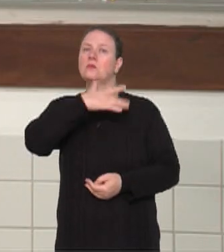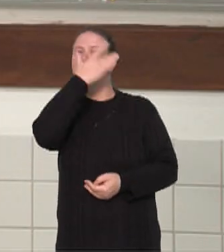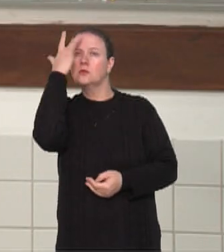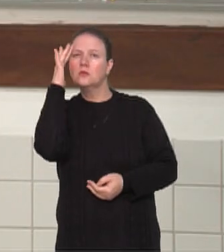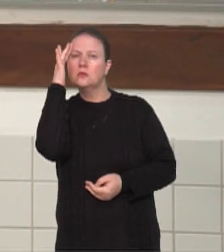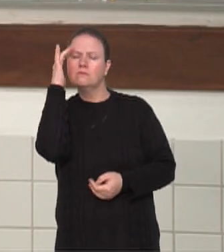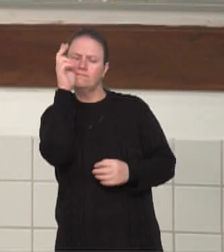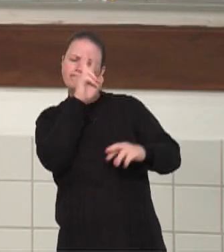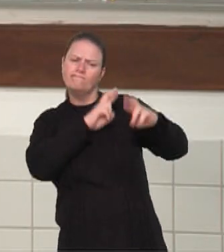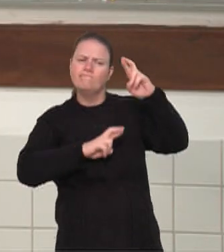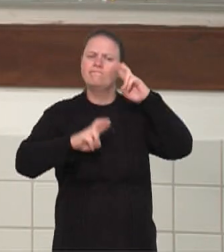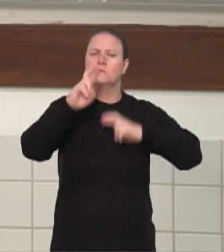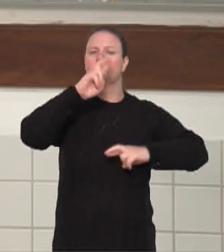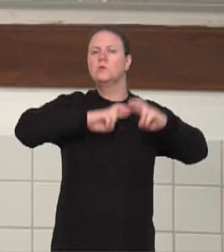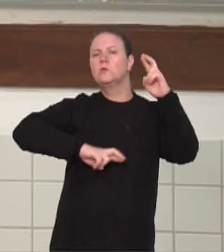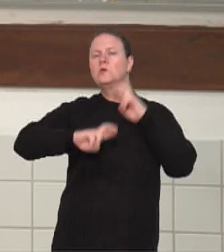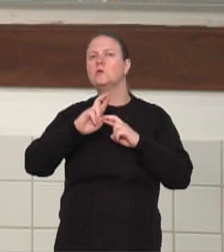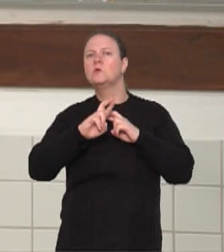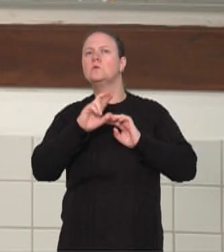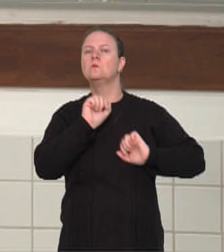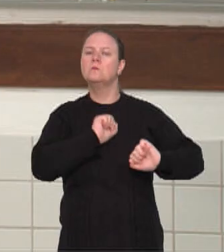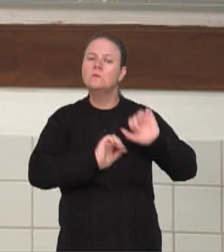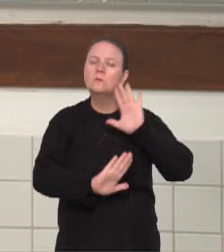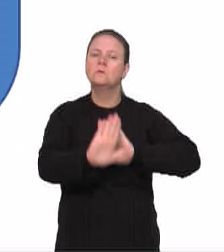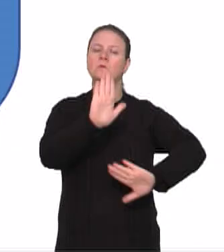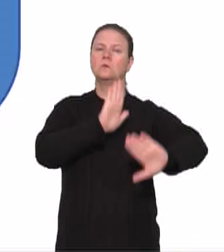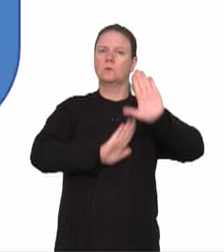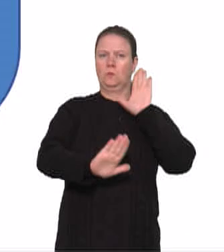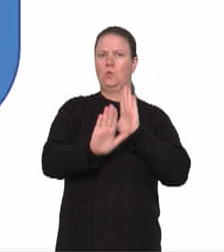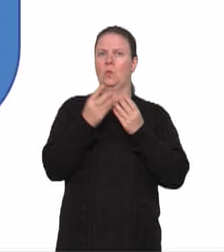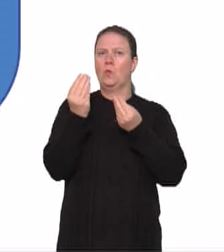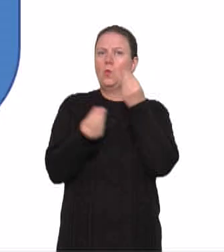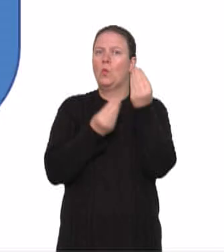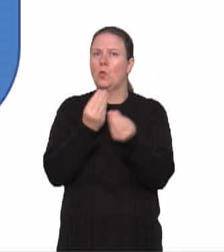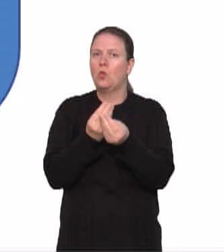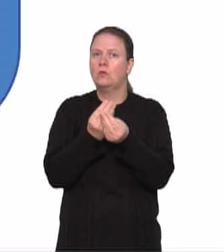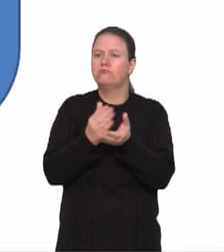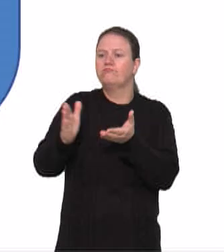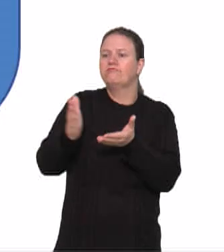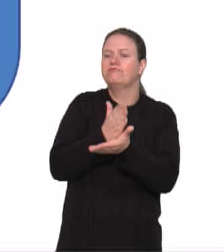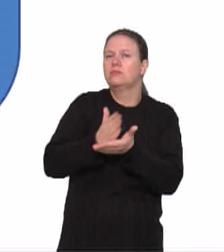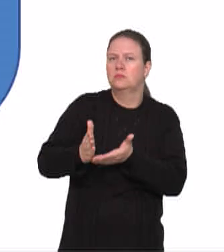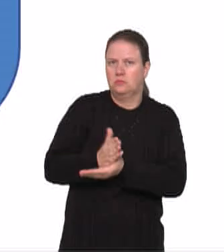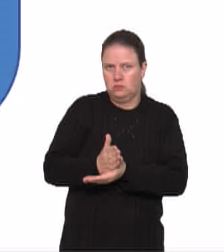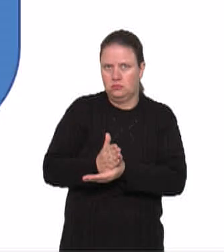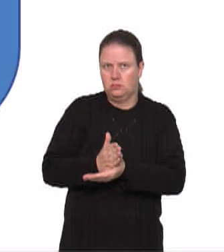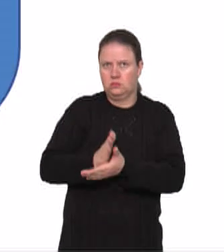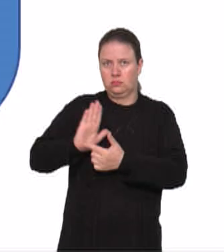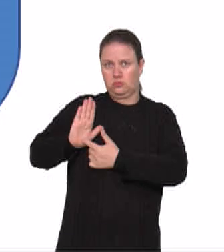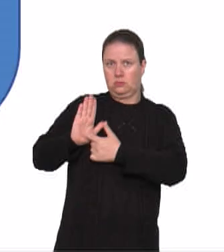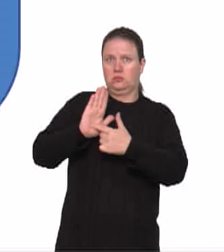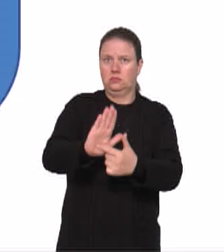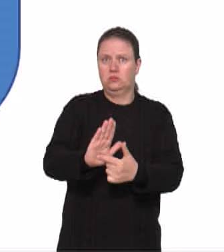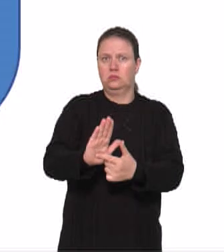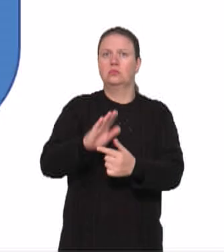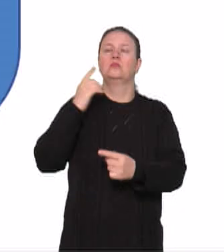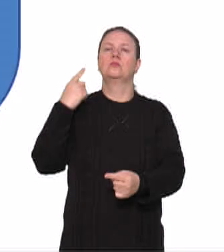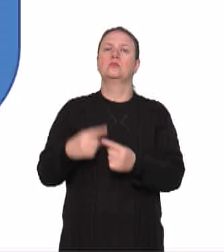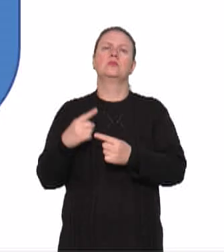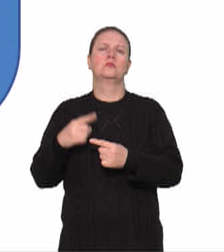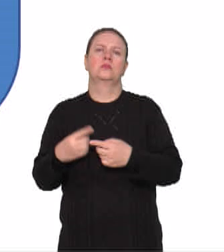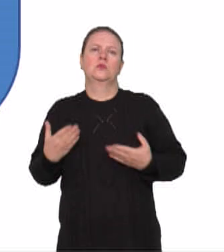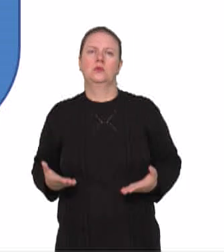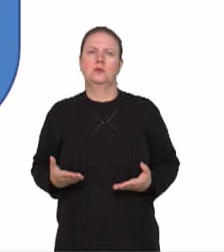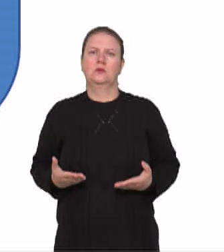pensar cautelosamente, né, como será feita essa divisão em atos ou cenas, né? Por quê? Porque